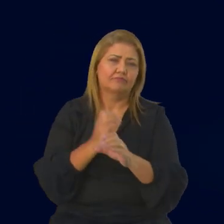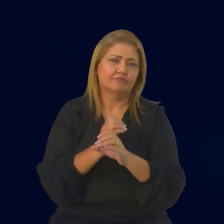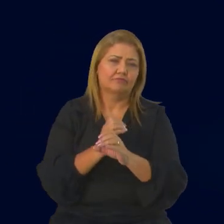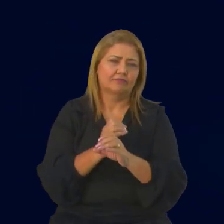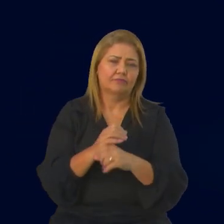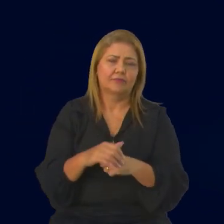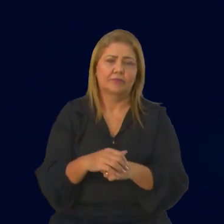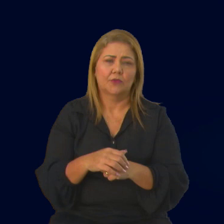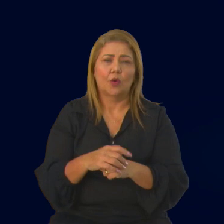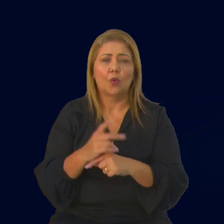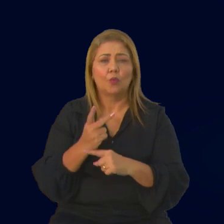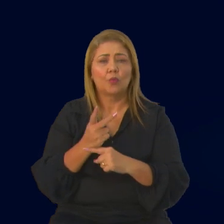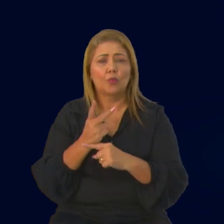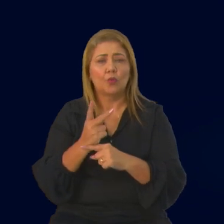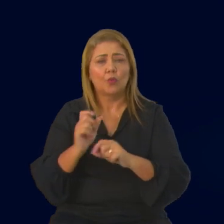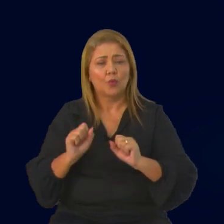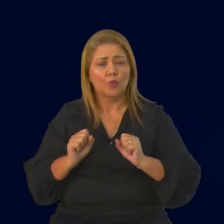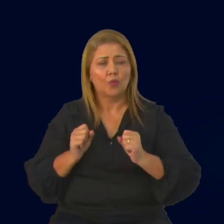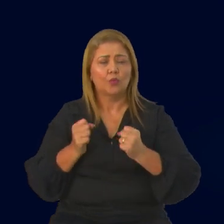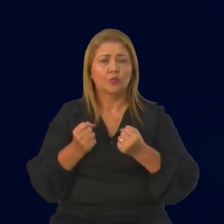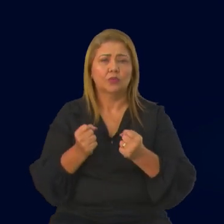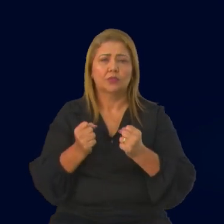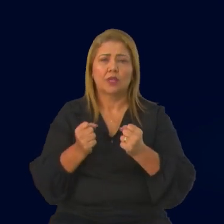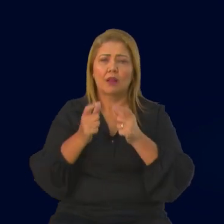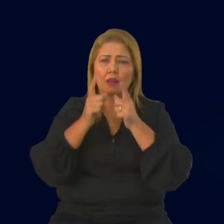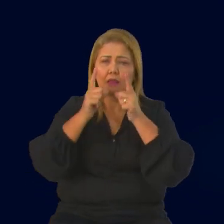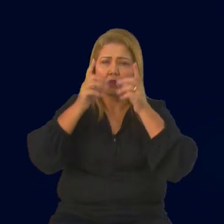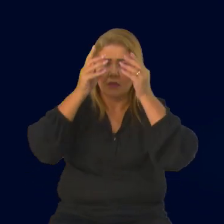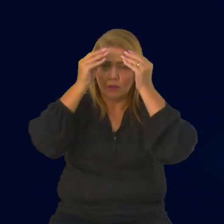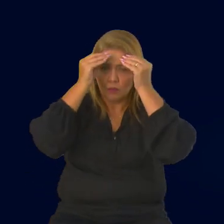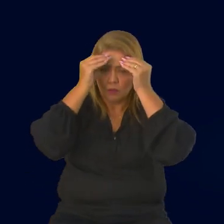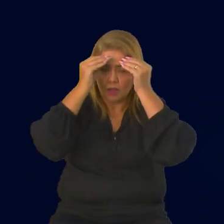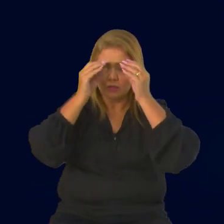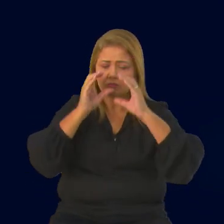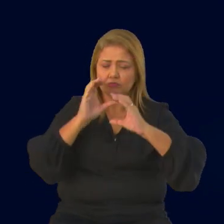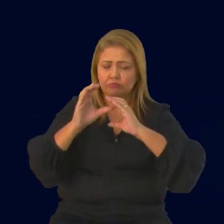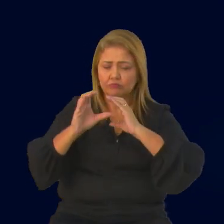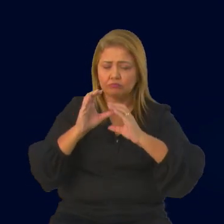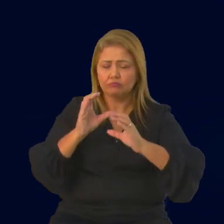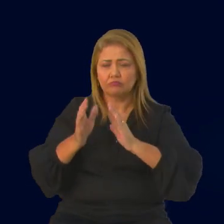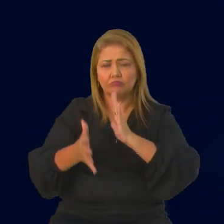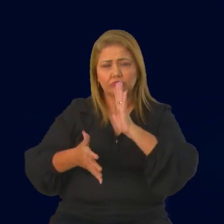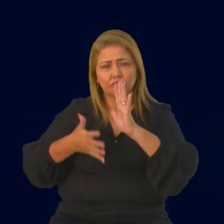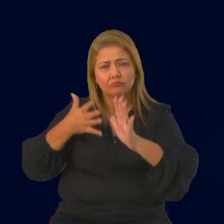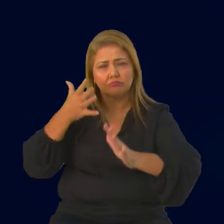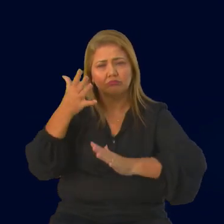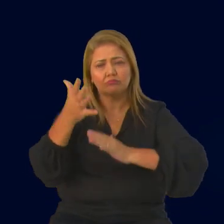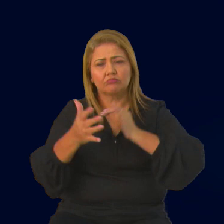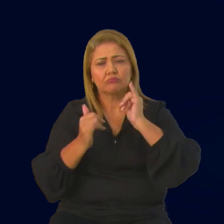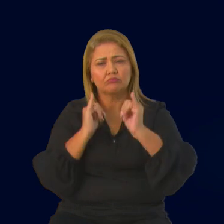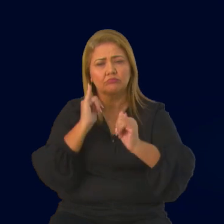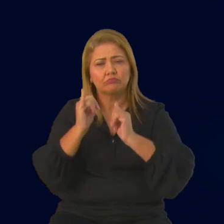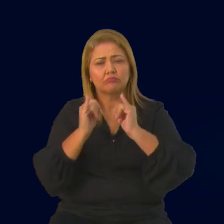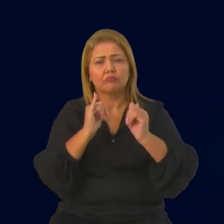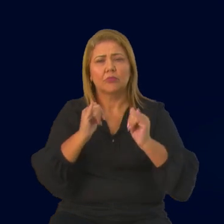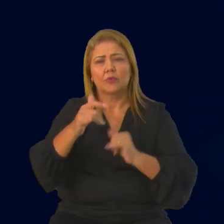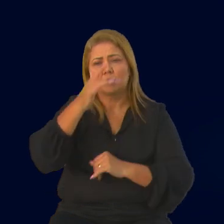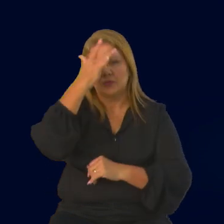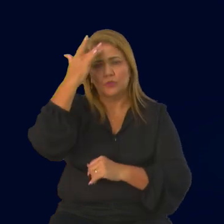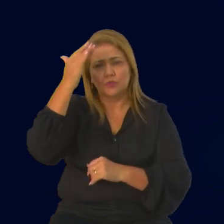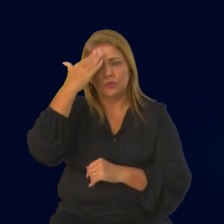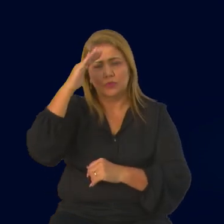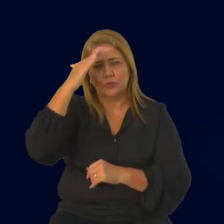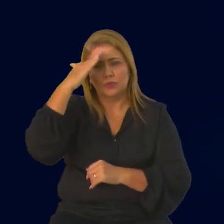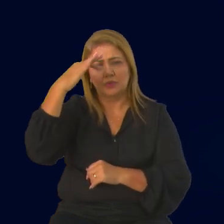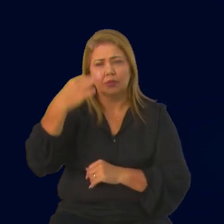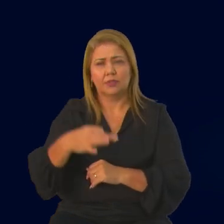Então, procure falar numa linguagem com as palavras que o outro compreenda. Se eu falo para